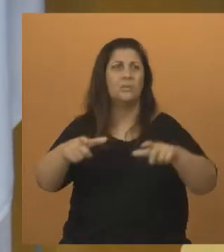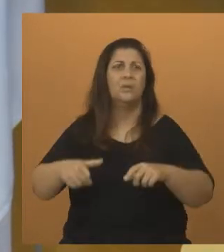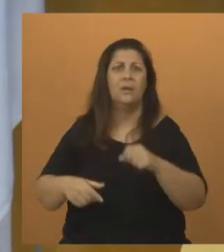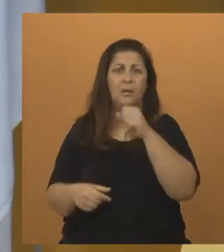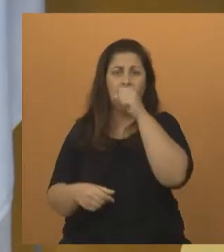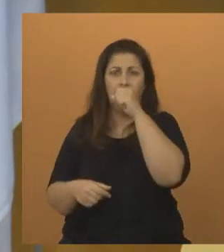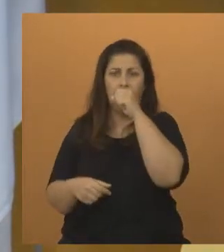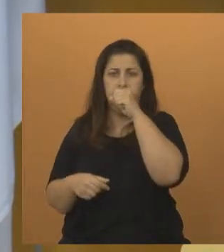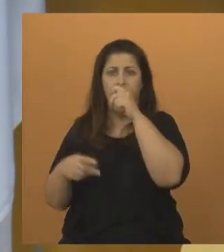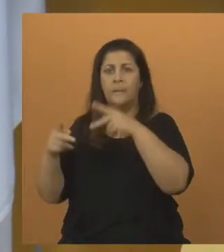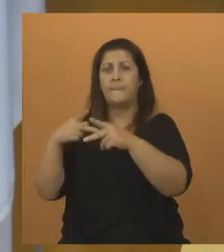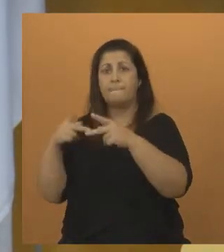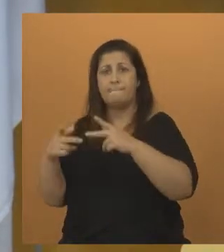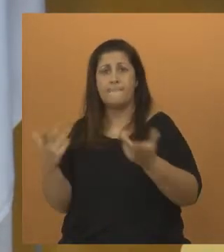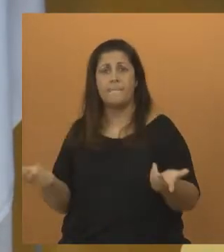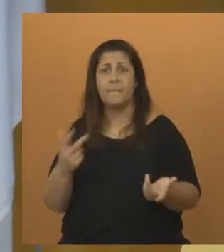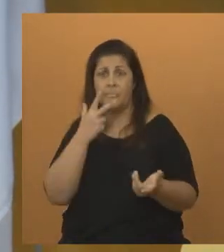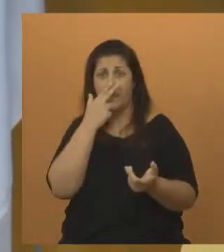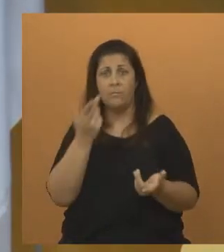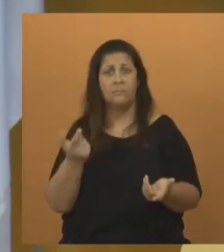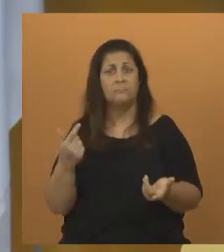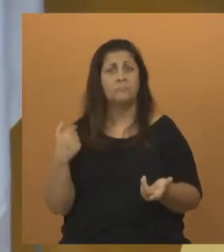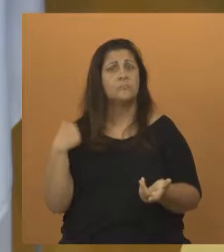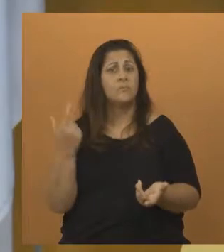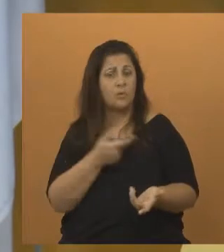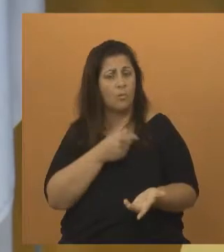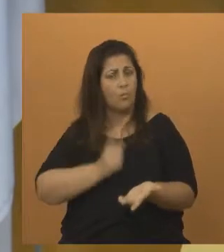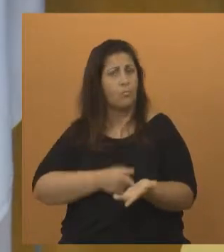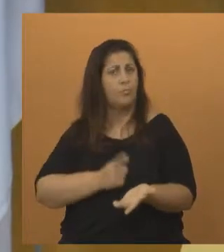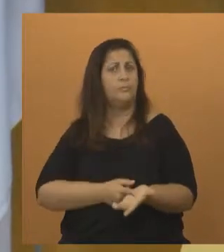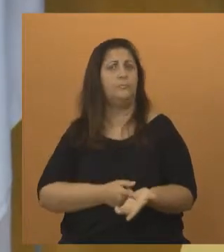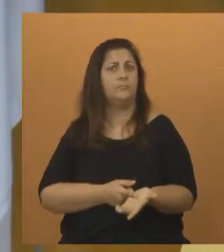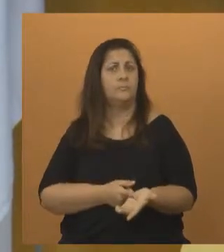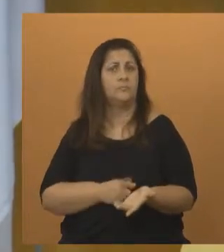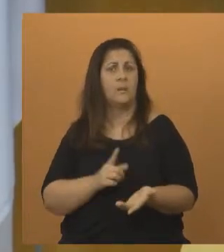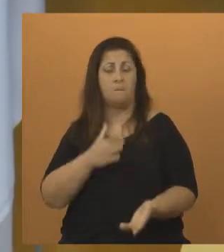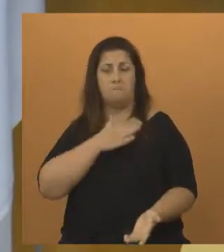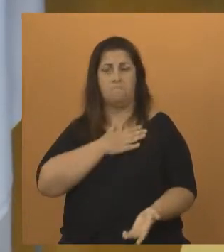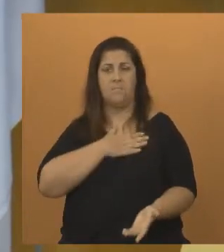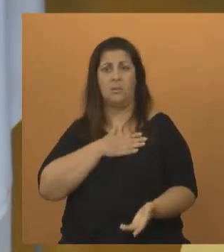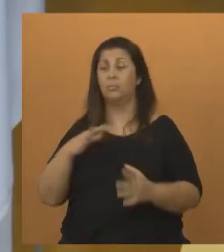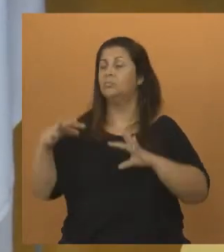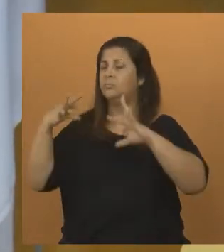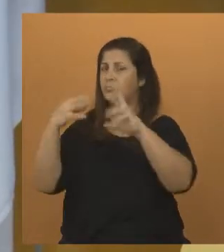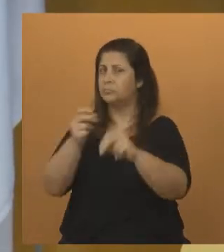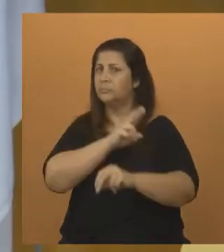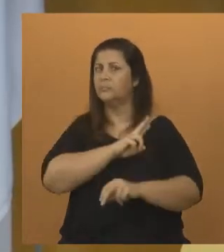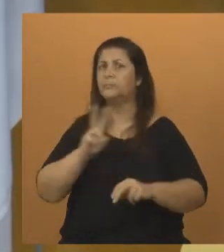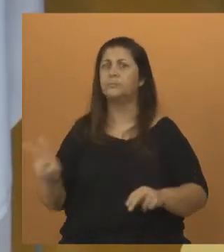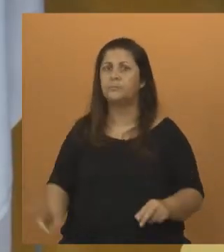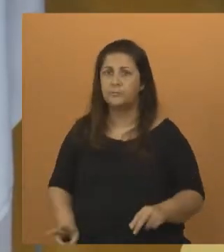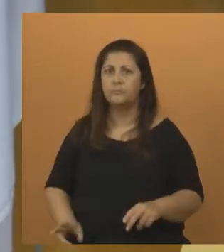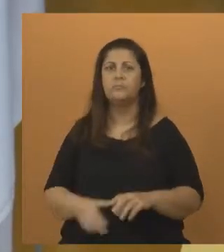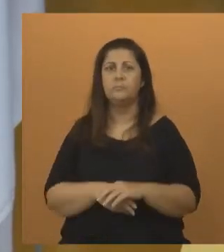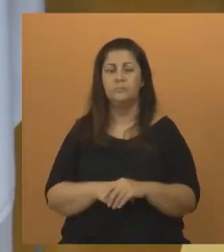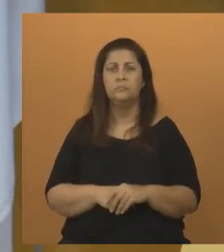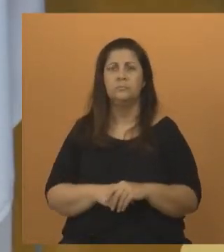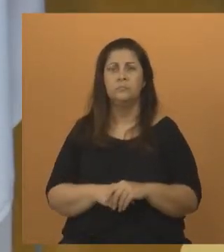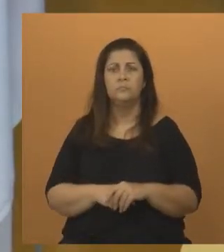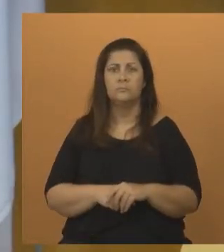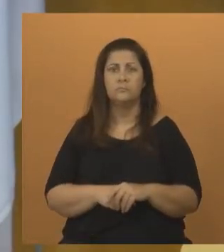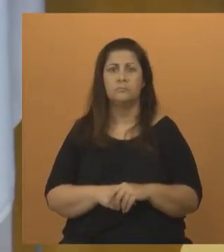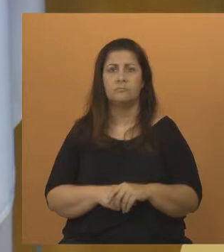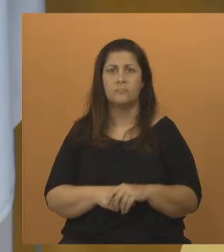dos Campos. Eu acho que esse é um compromisso nosso, não só meu, mas de todos os vereadores, assim também como do vereador Paulinho do